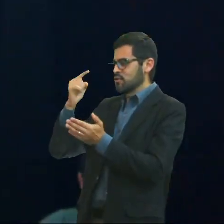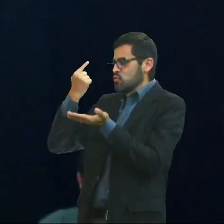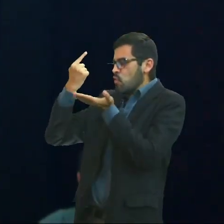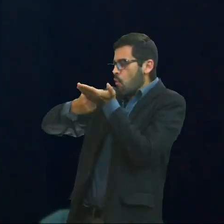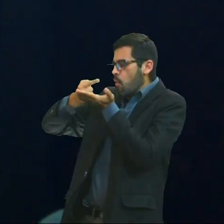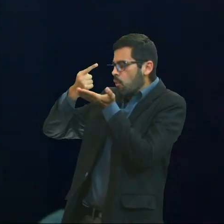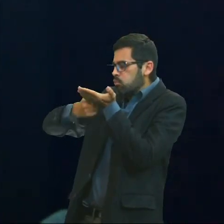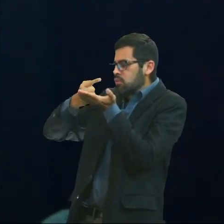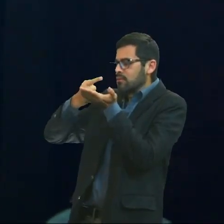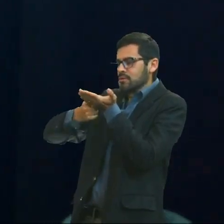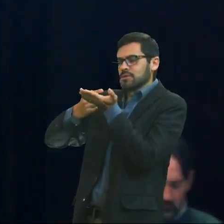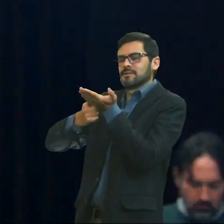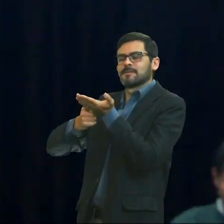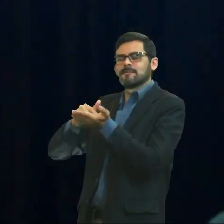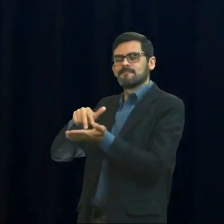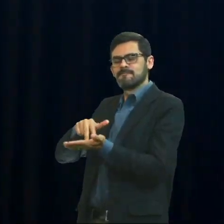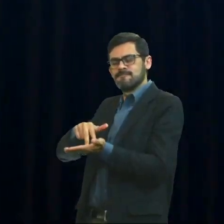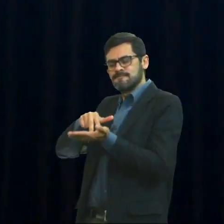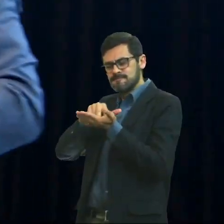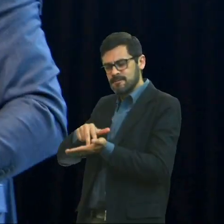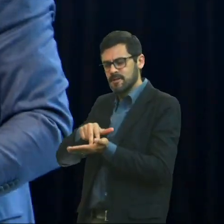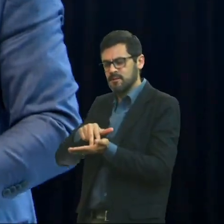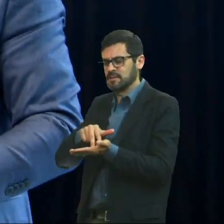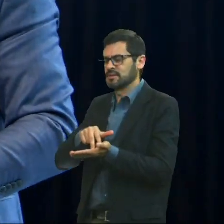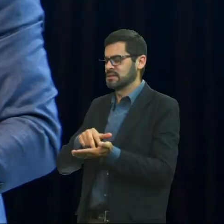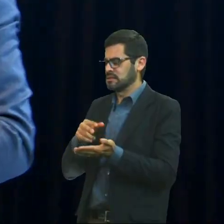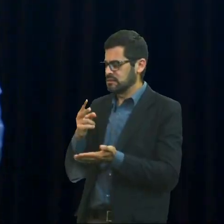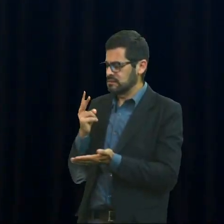vá além de uma liturgia.